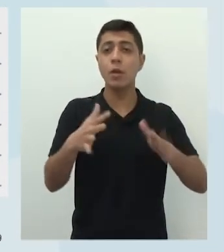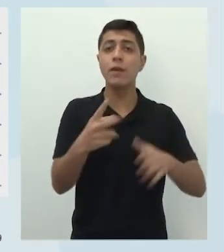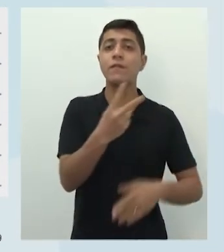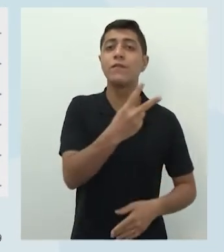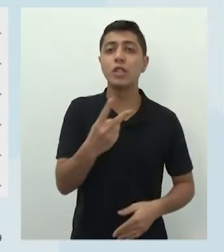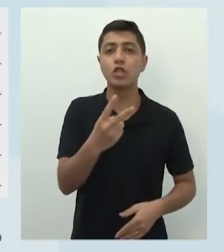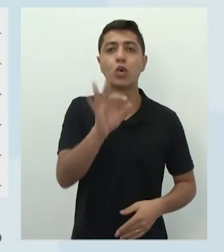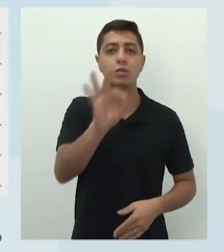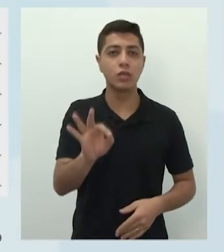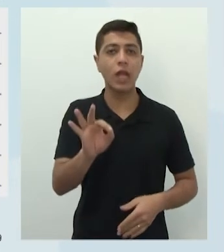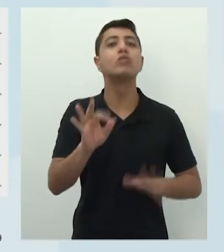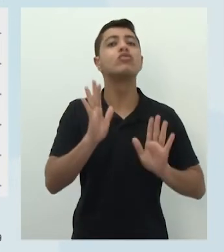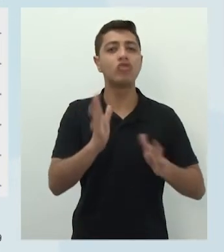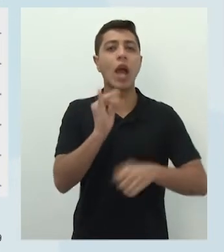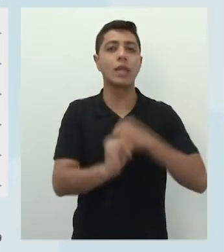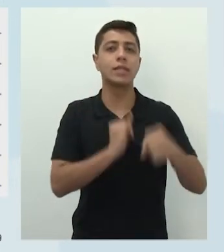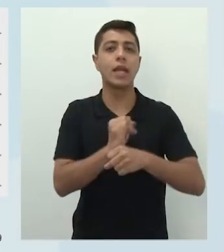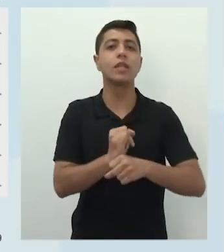para mim.